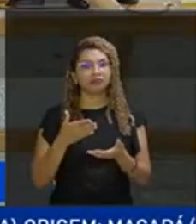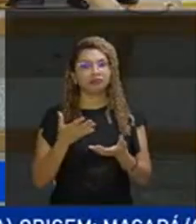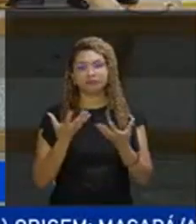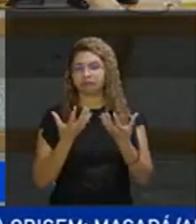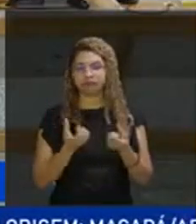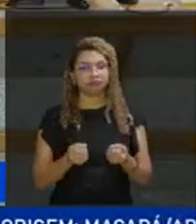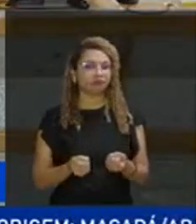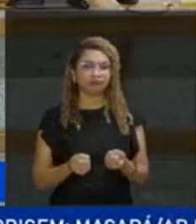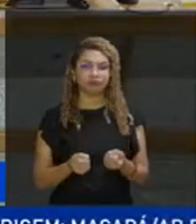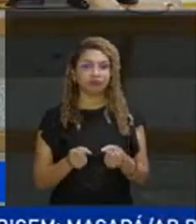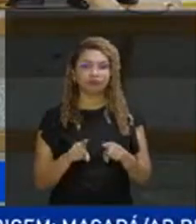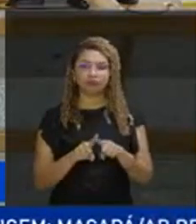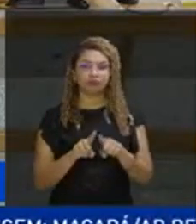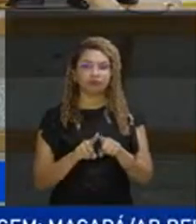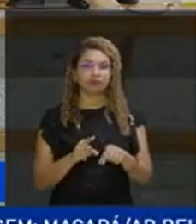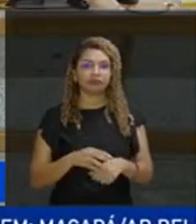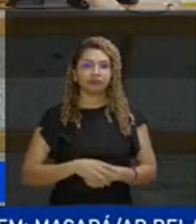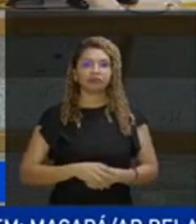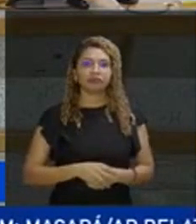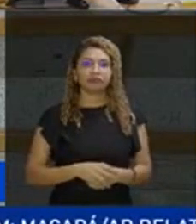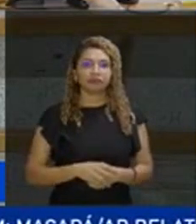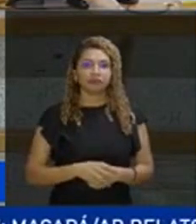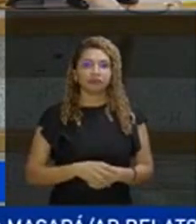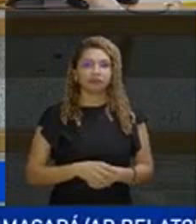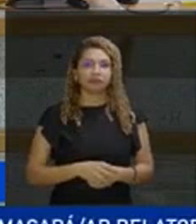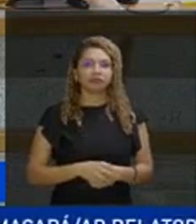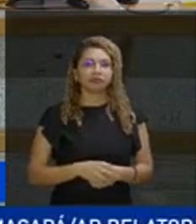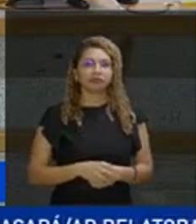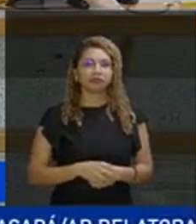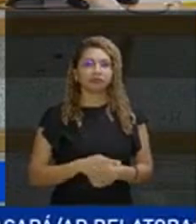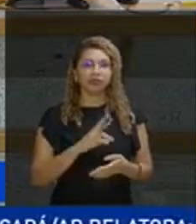relatório. E foco na parte central da mesa.